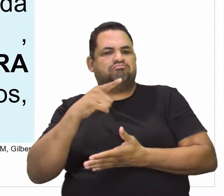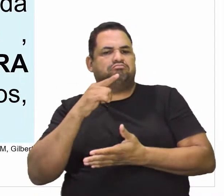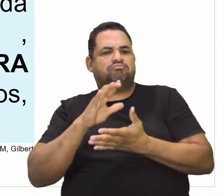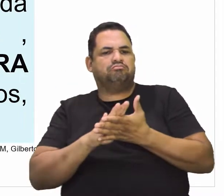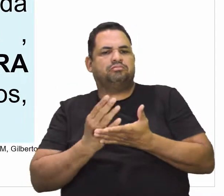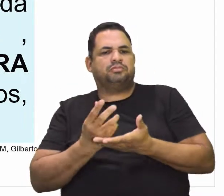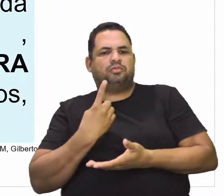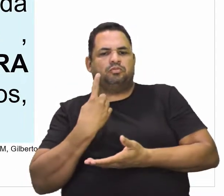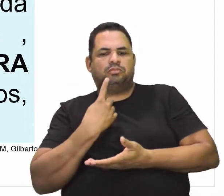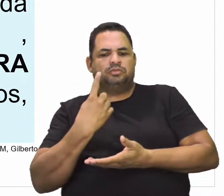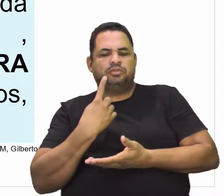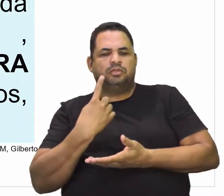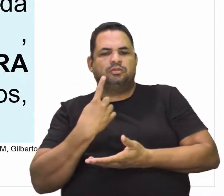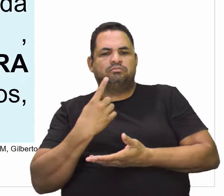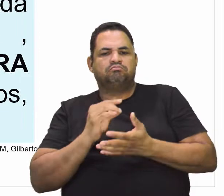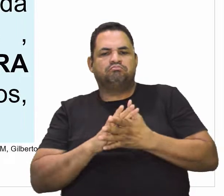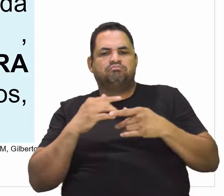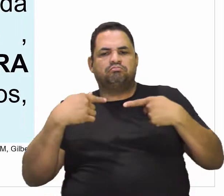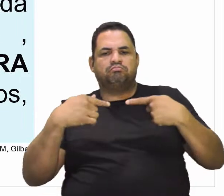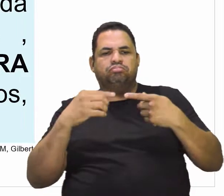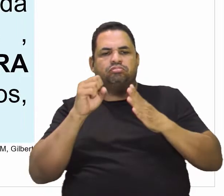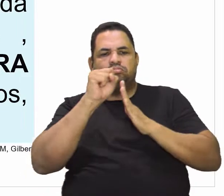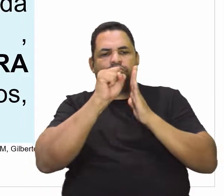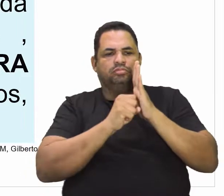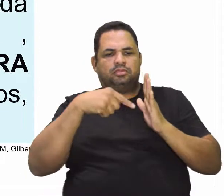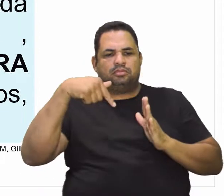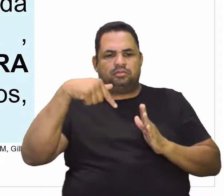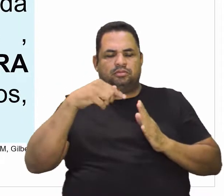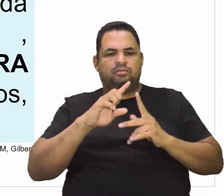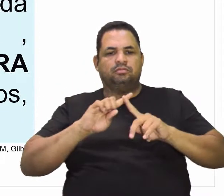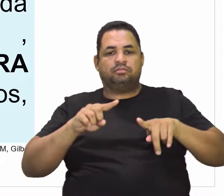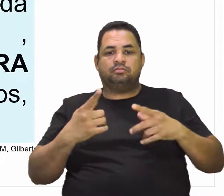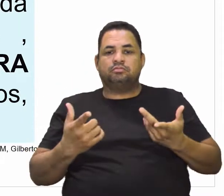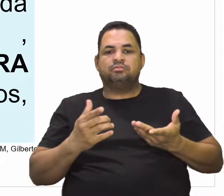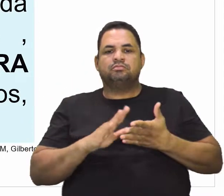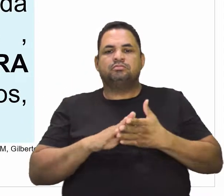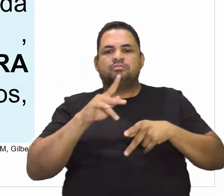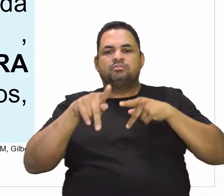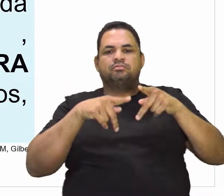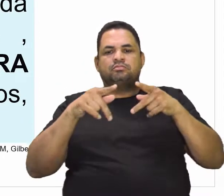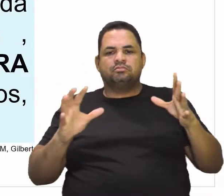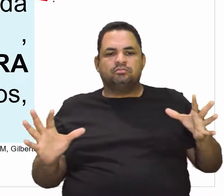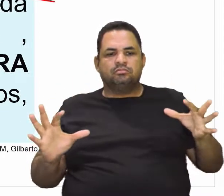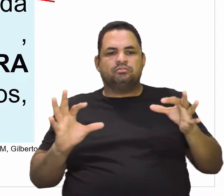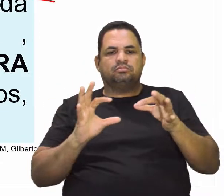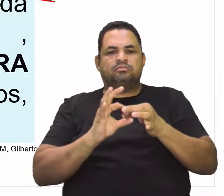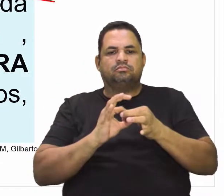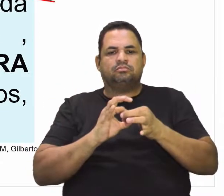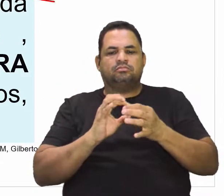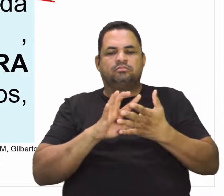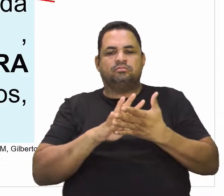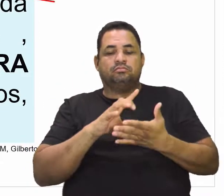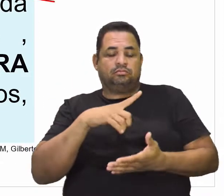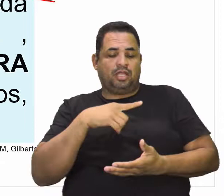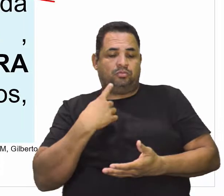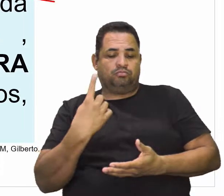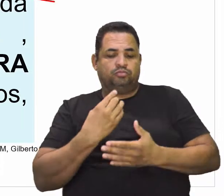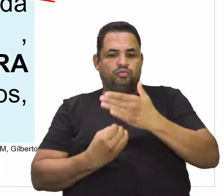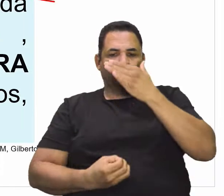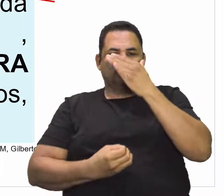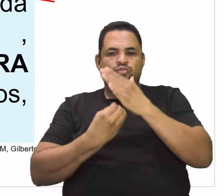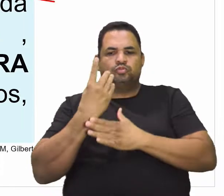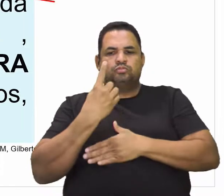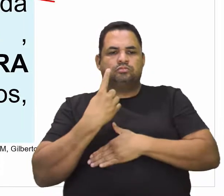política. No século VII, porém, esses povos uniram-se em torno de uma